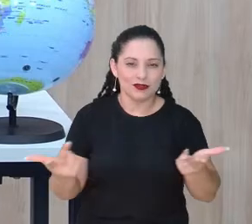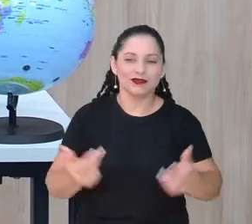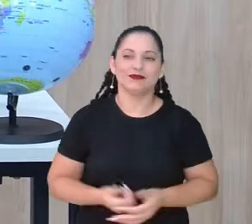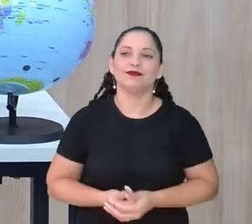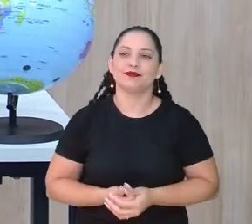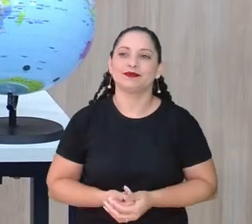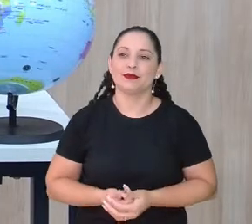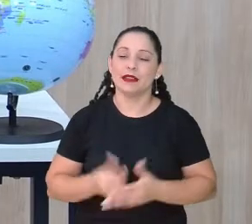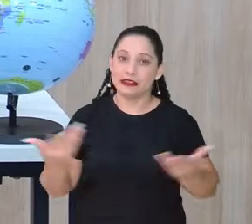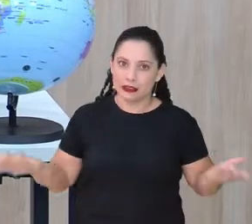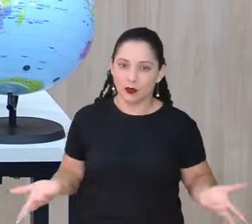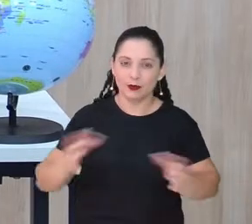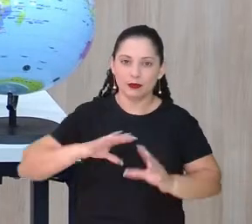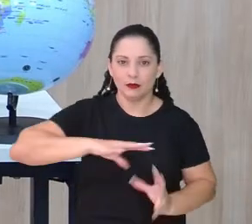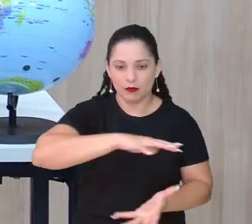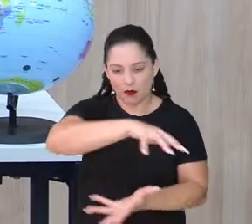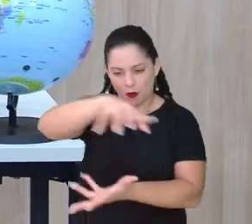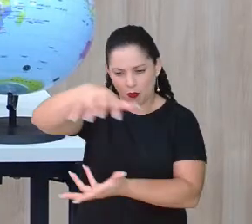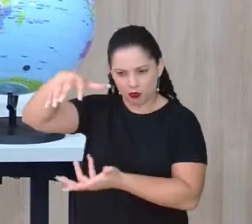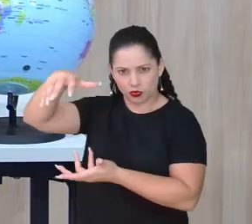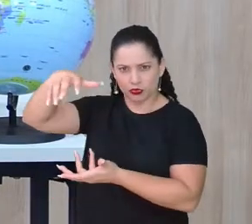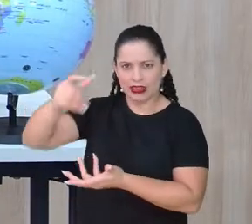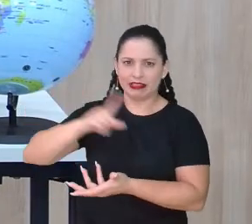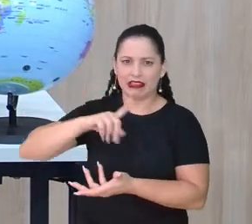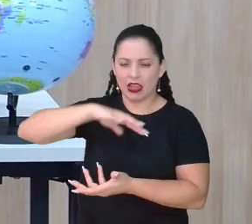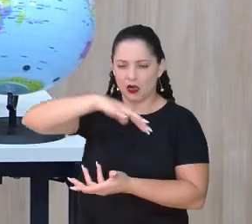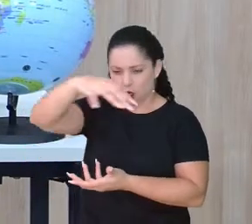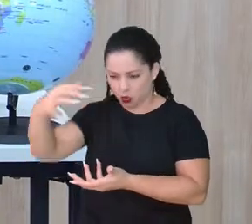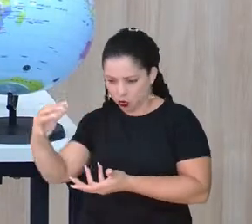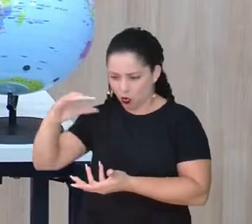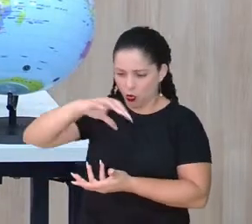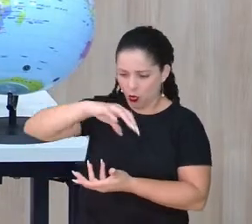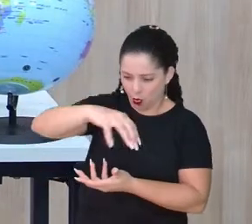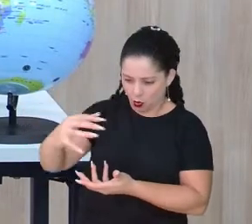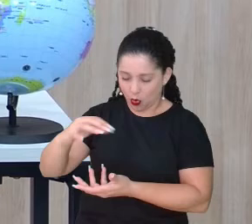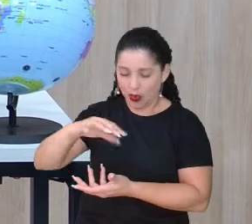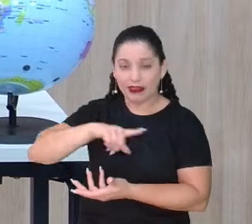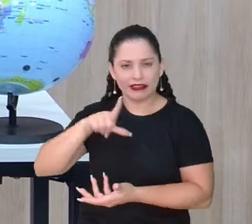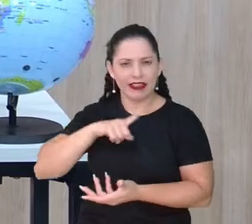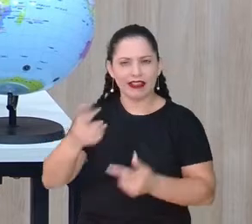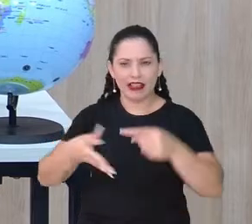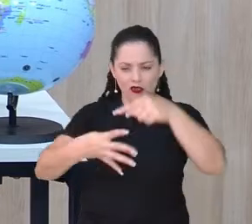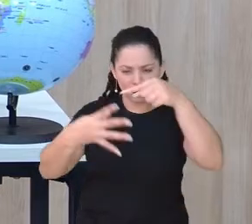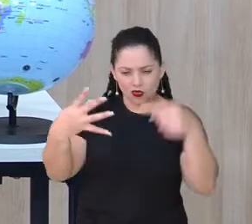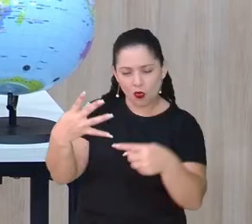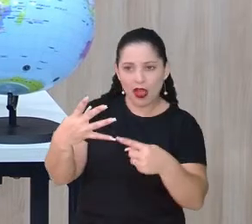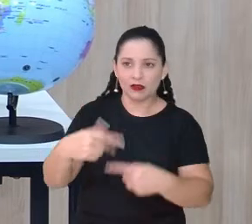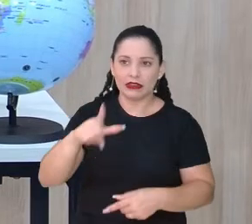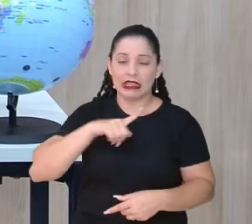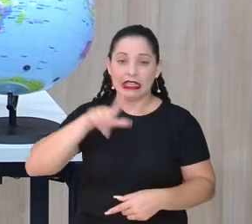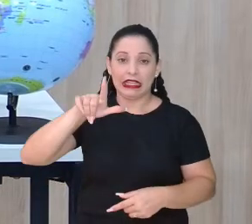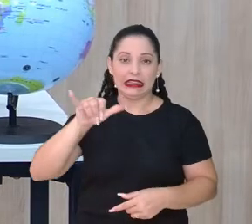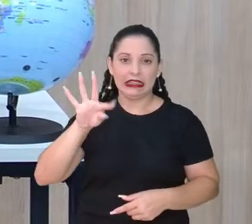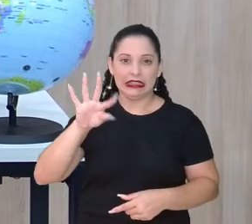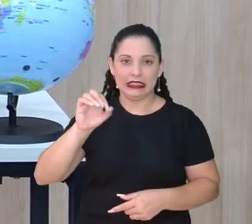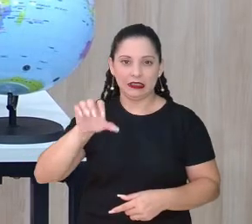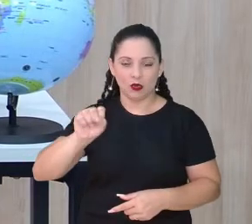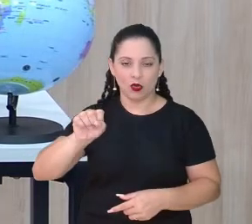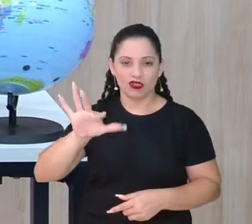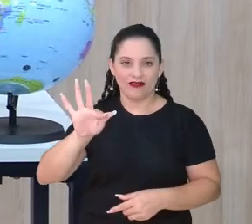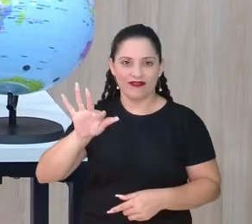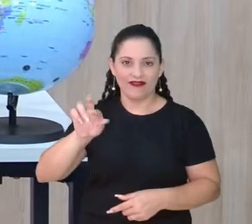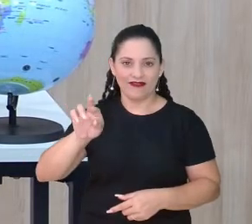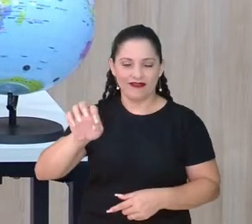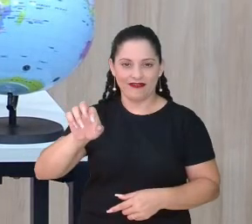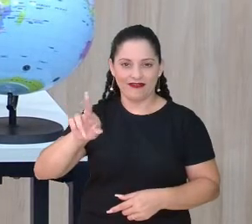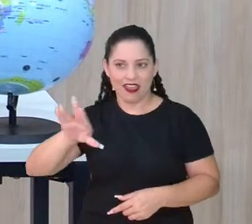a respeito das esferas. A litosfera, a hidrosfera, a atmosfera e a biosfera. Foi isso, não foi,